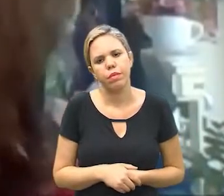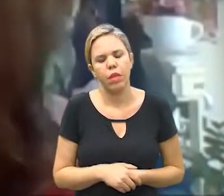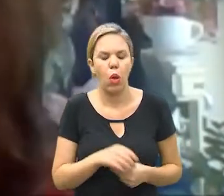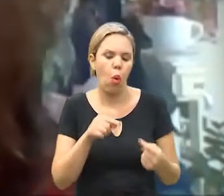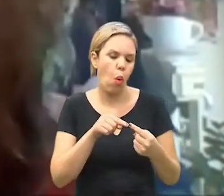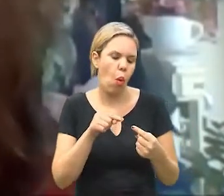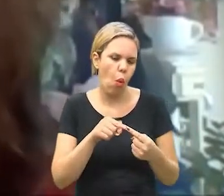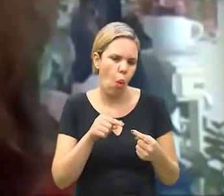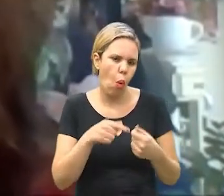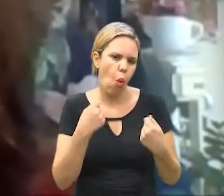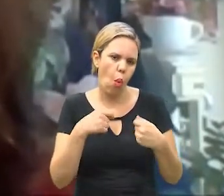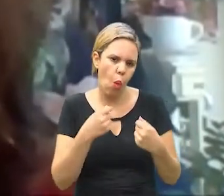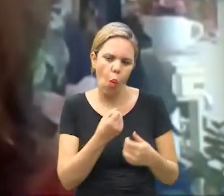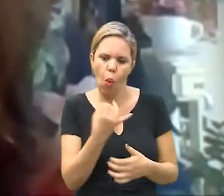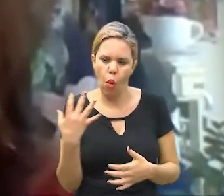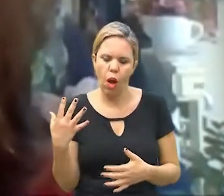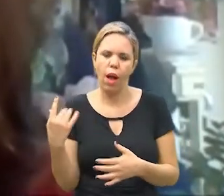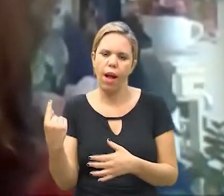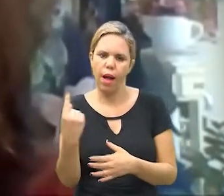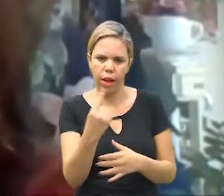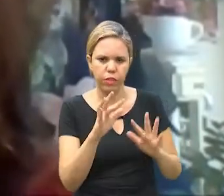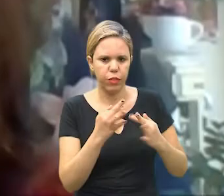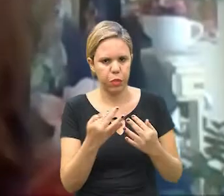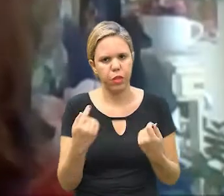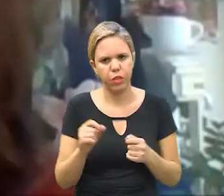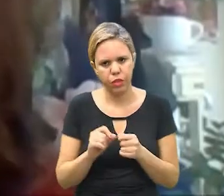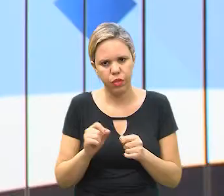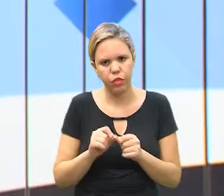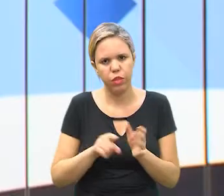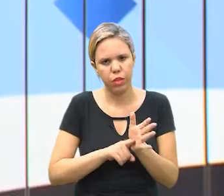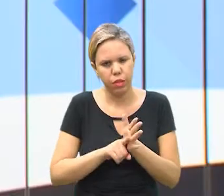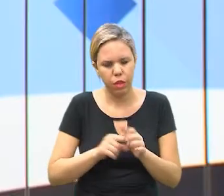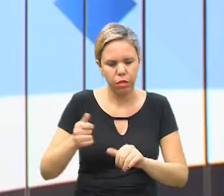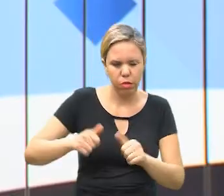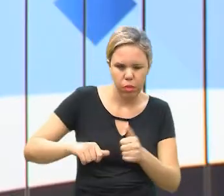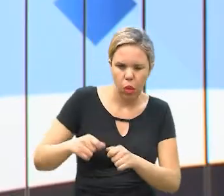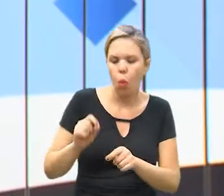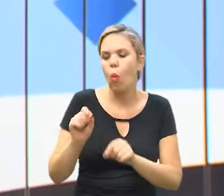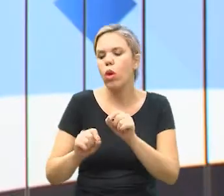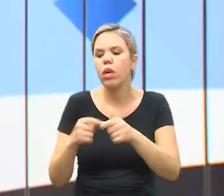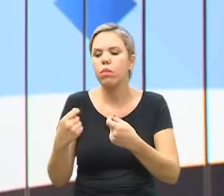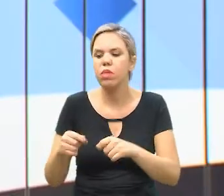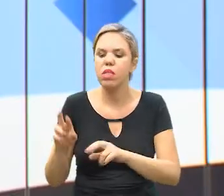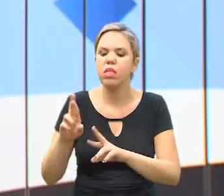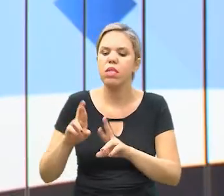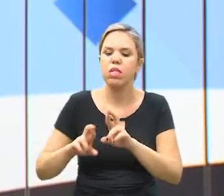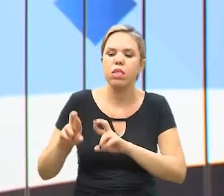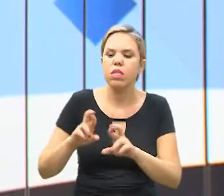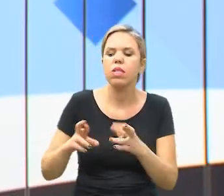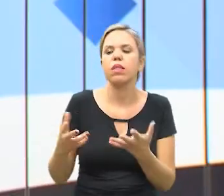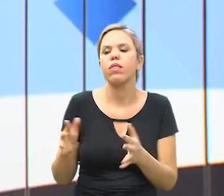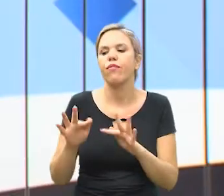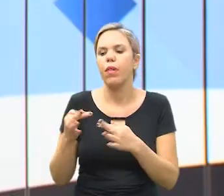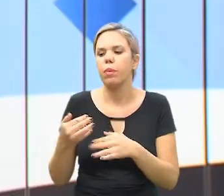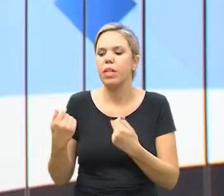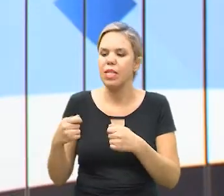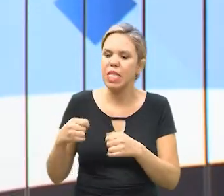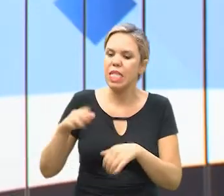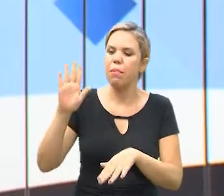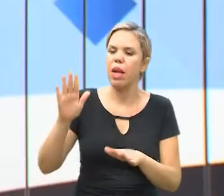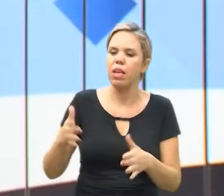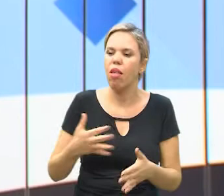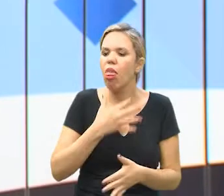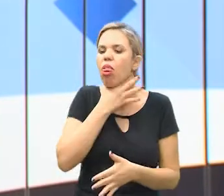de acordo com a necessidade de cada família, Vocês elas estão fazem sendo. uma espécie de avaliação, de um raio-x, para ver qual família está mais carente,